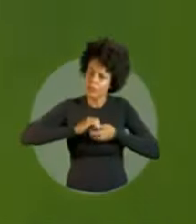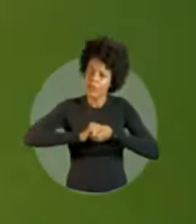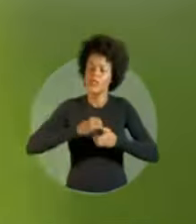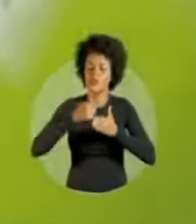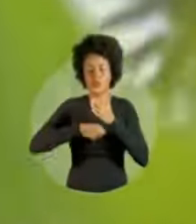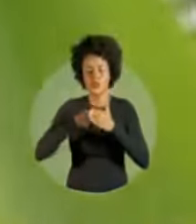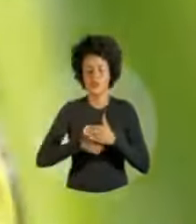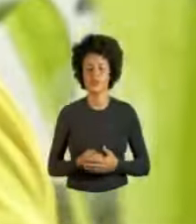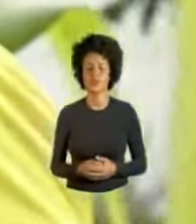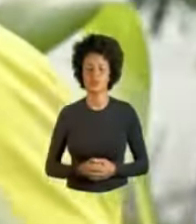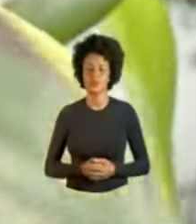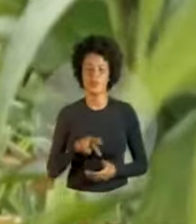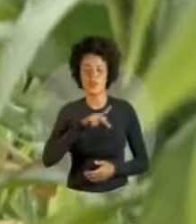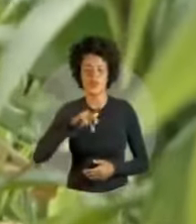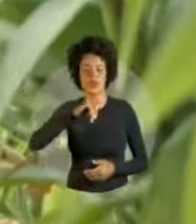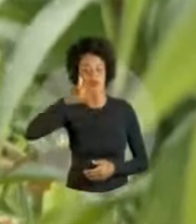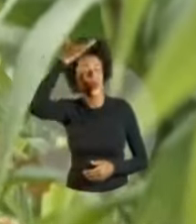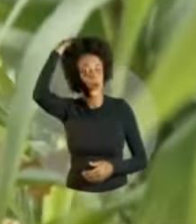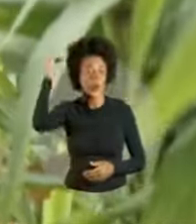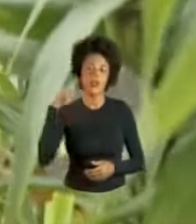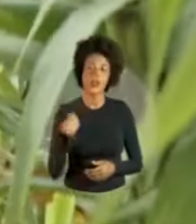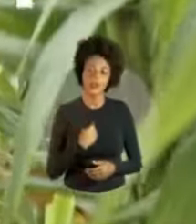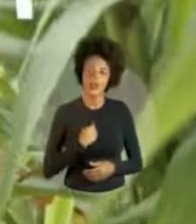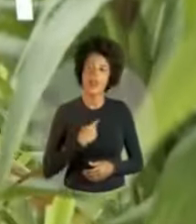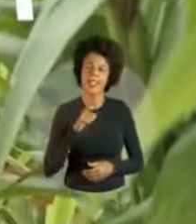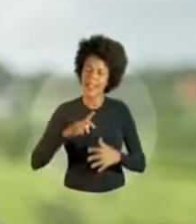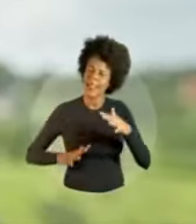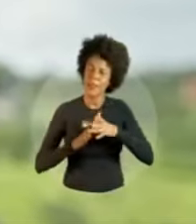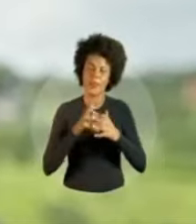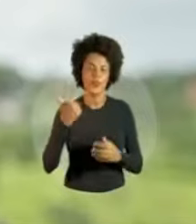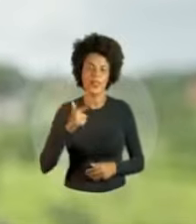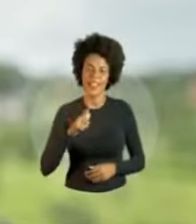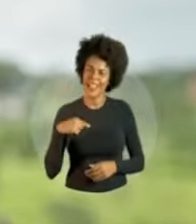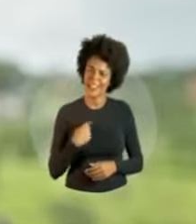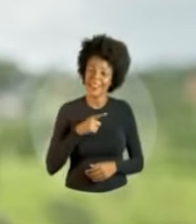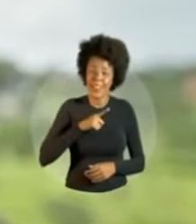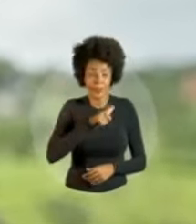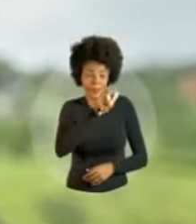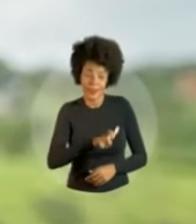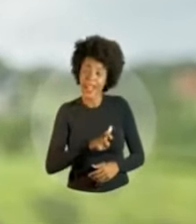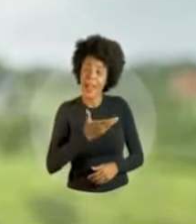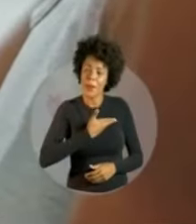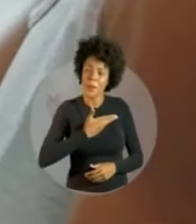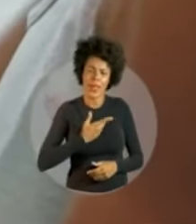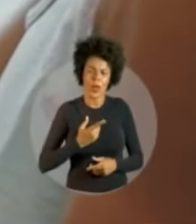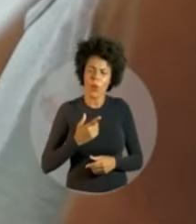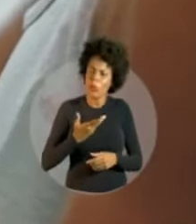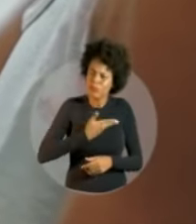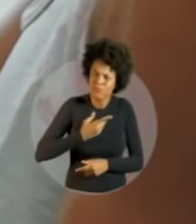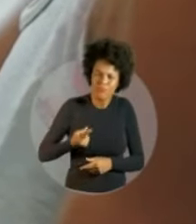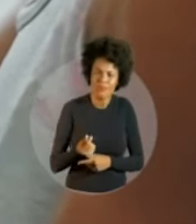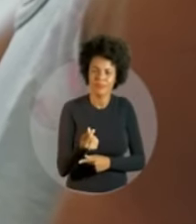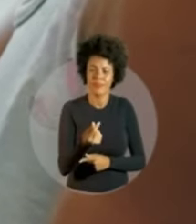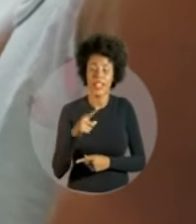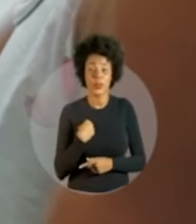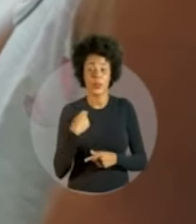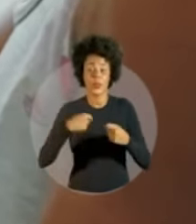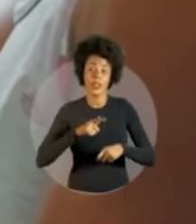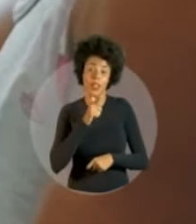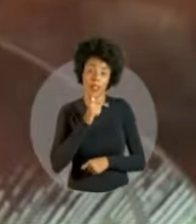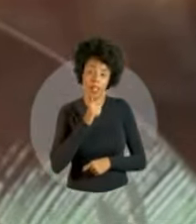luta. O professor Jerônimo para a gente é sem paria. A gente tem ele como um amigo, um parceiro de longas datas. Quando a gente precisou da